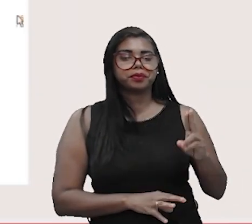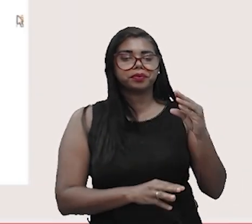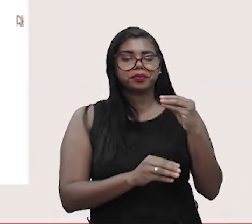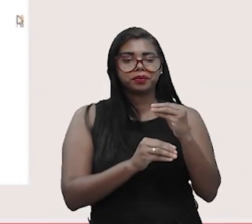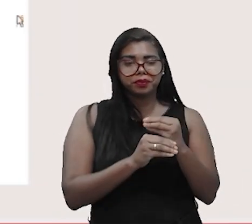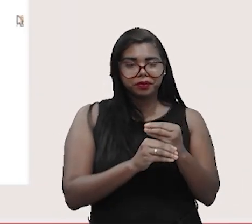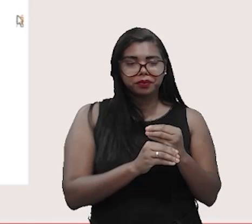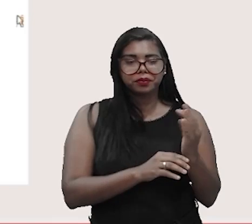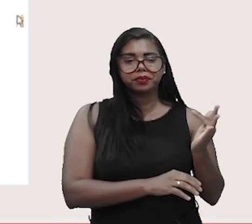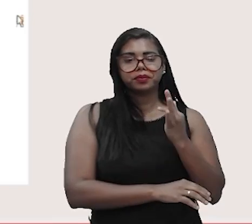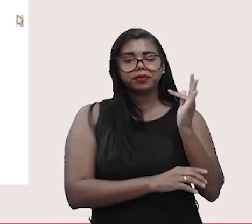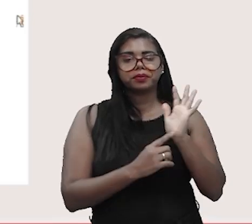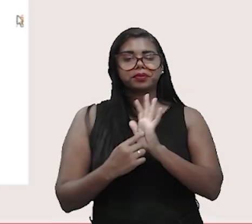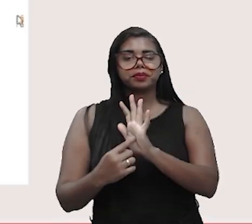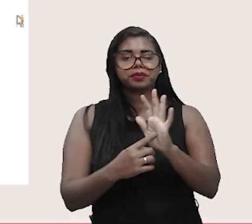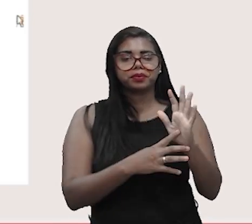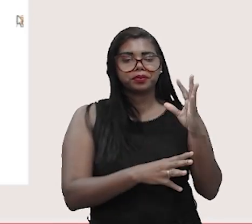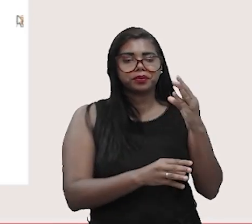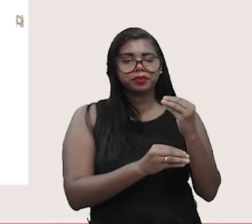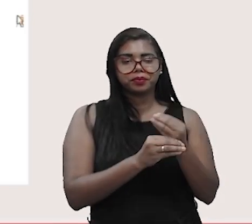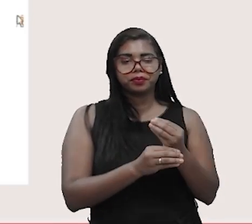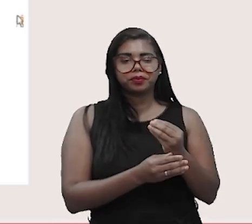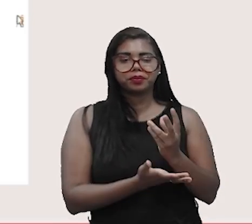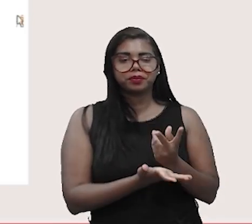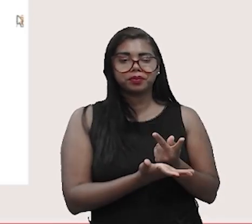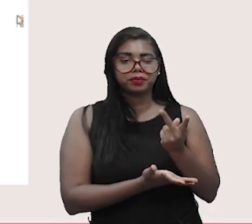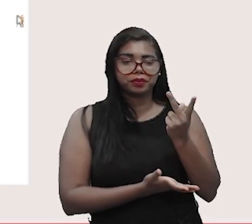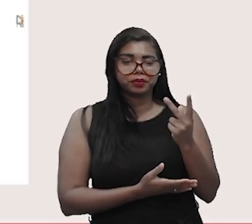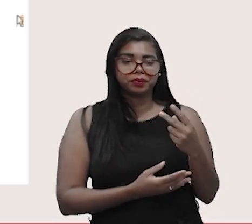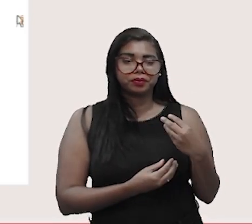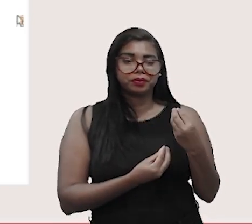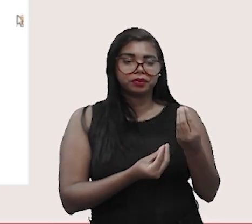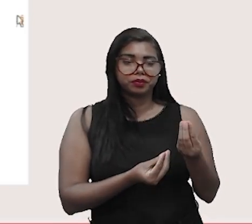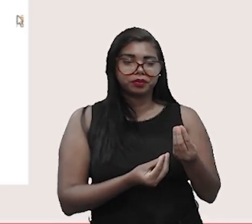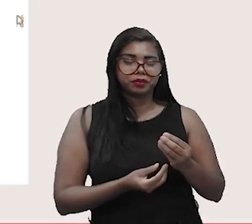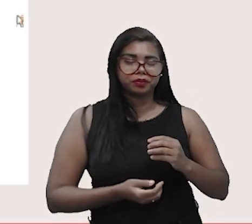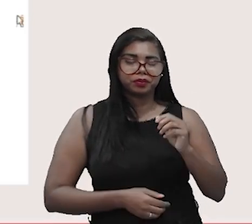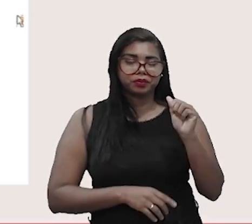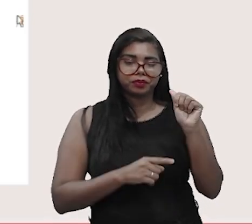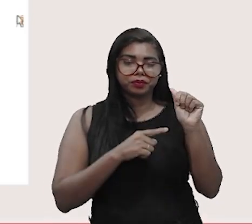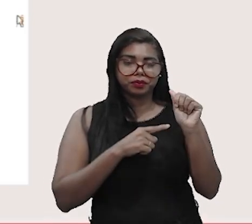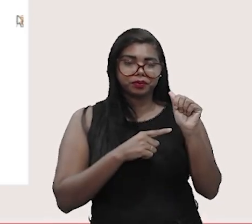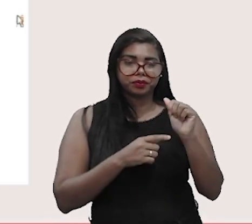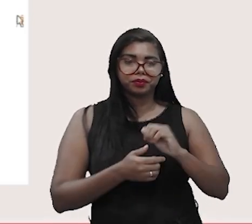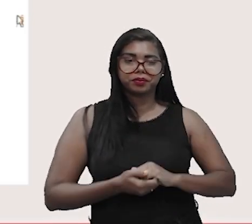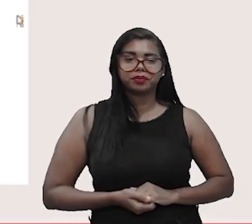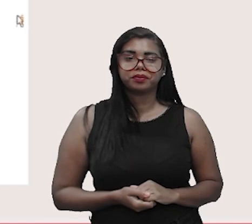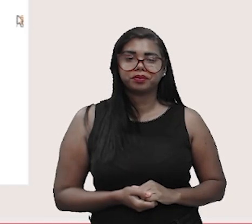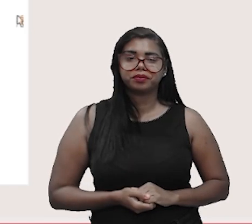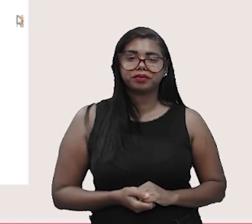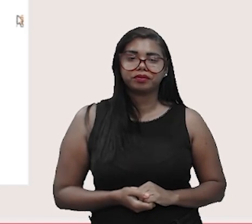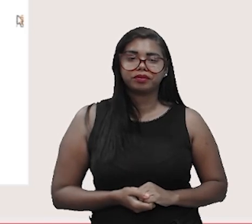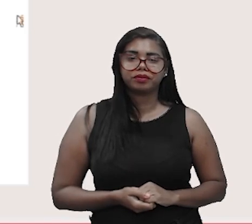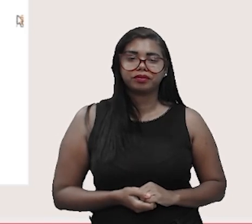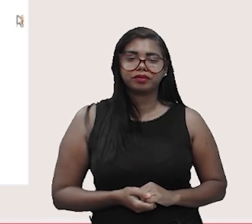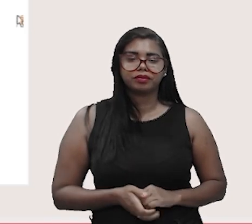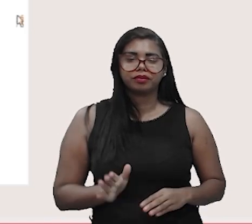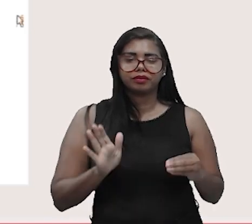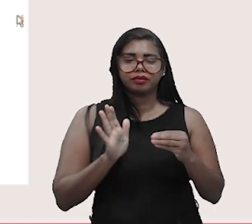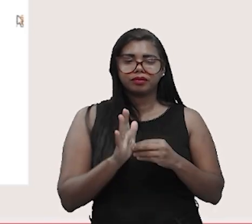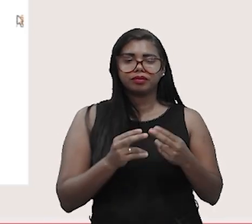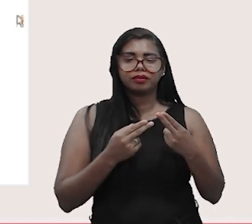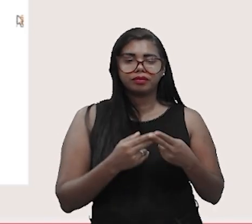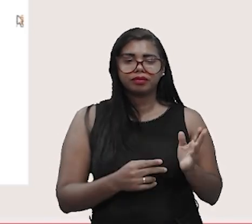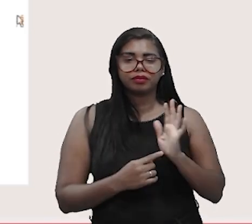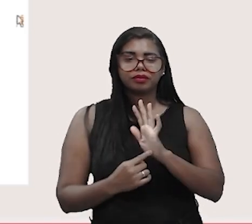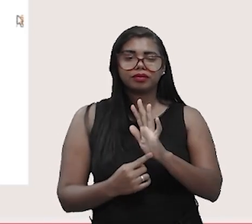dos personagens torna-se inadequado em razão do ou da. Letra A. Falta de compreensão causada pelo choque